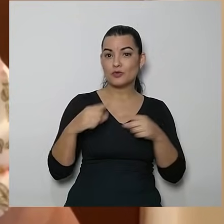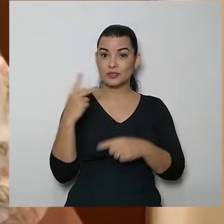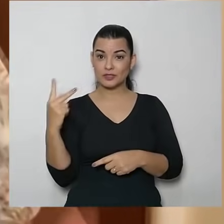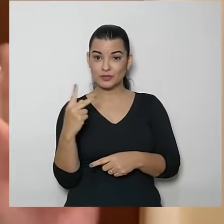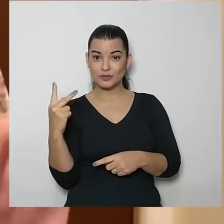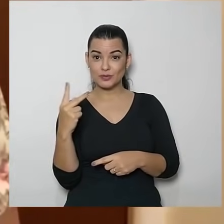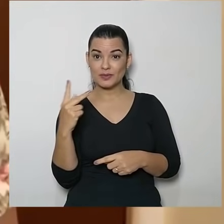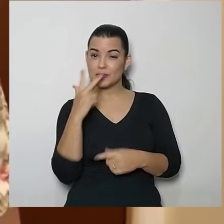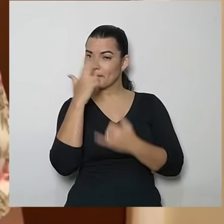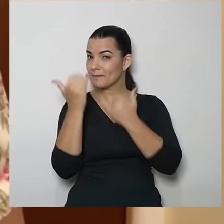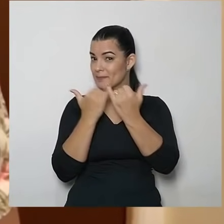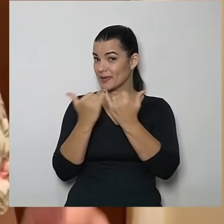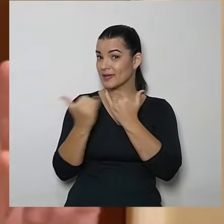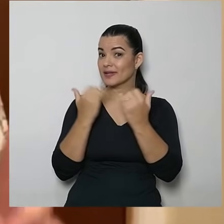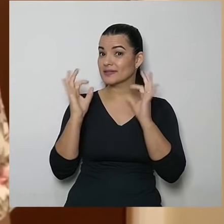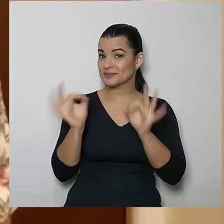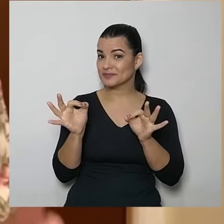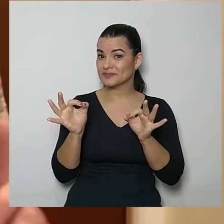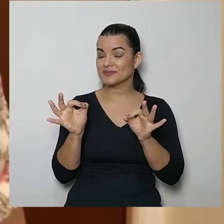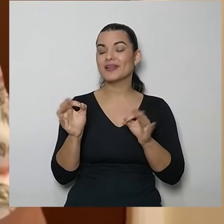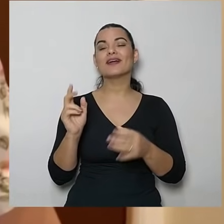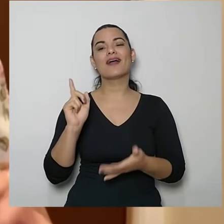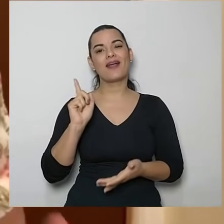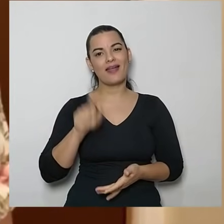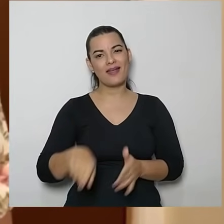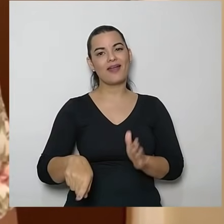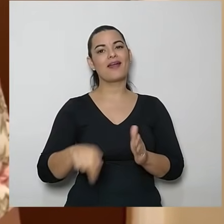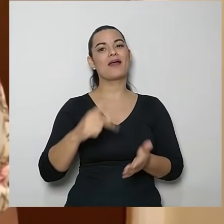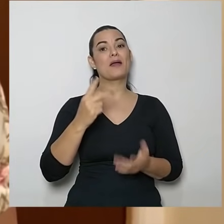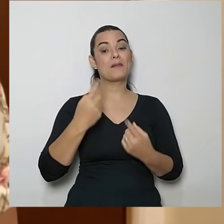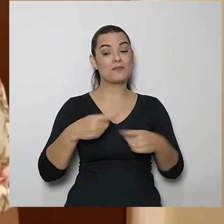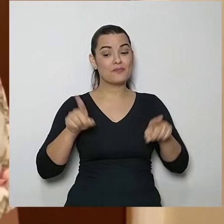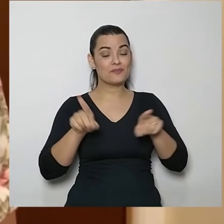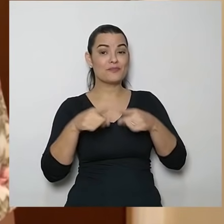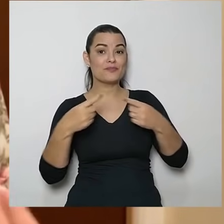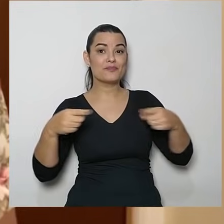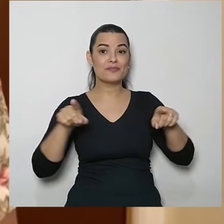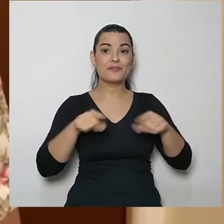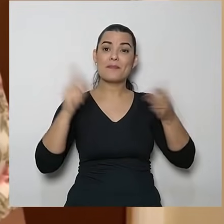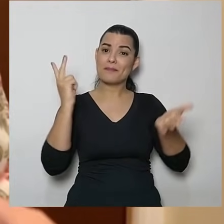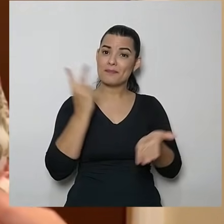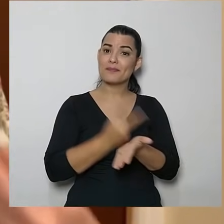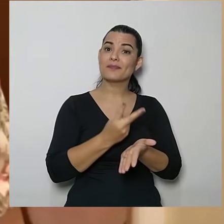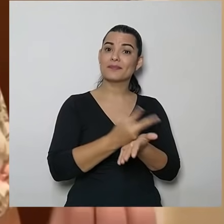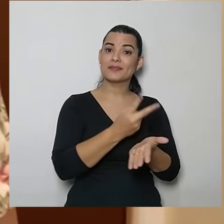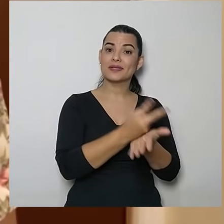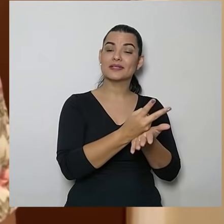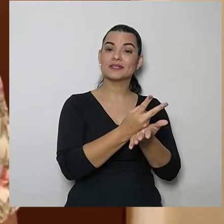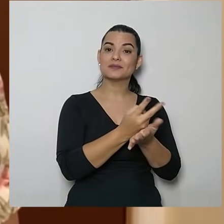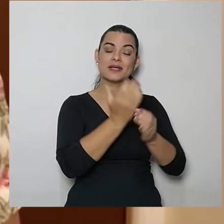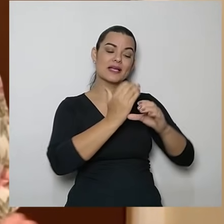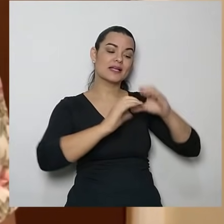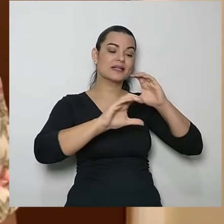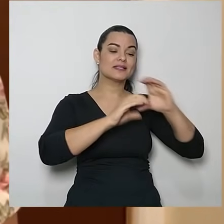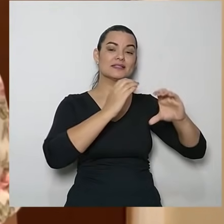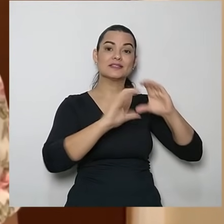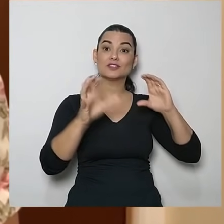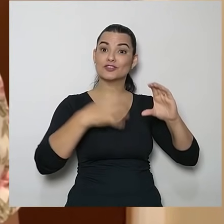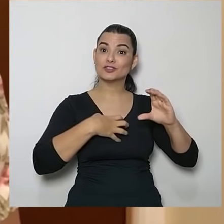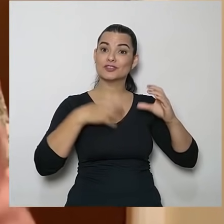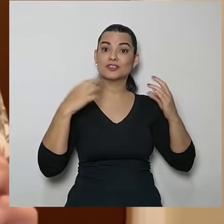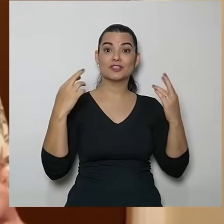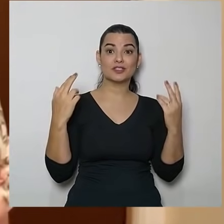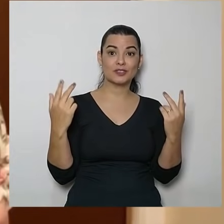comum? Sim, as duas são a mesma melodia, ou seja, são cantadas